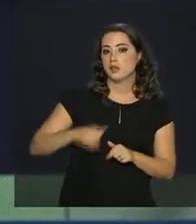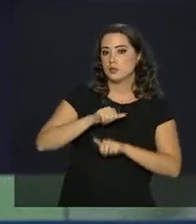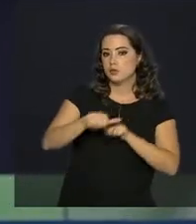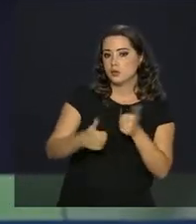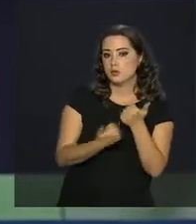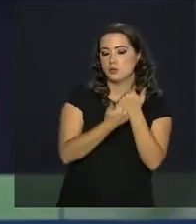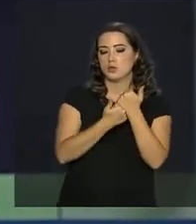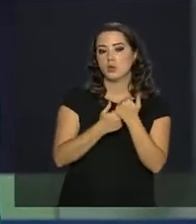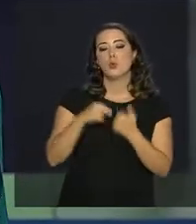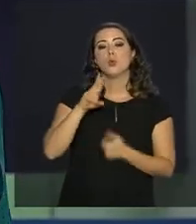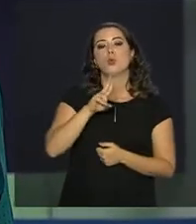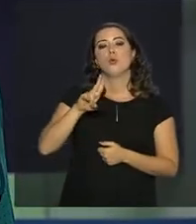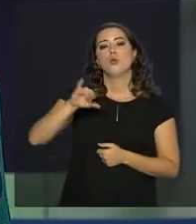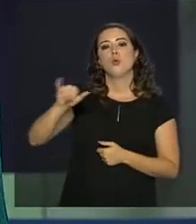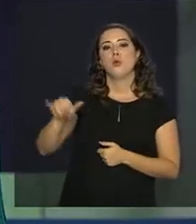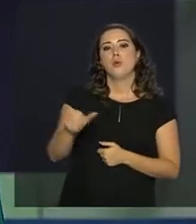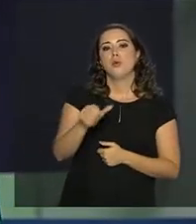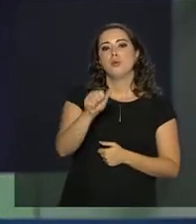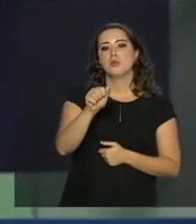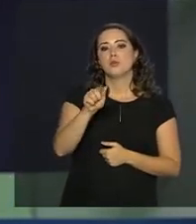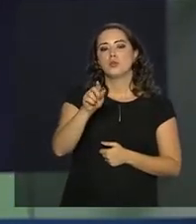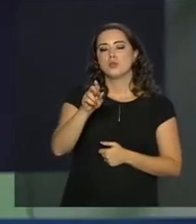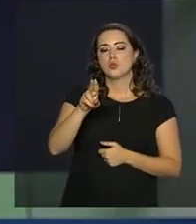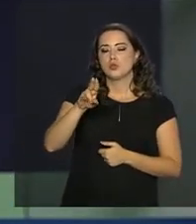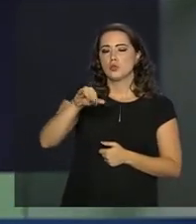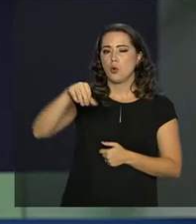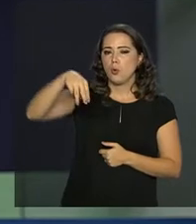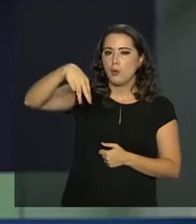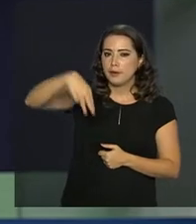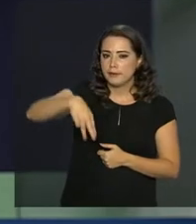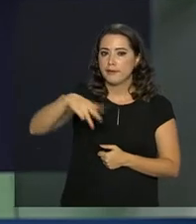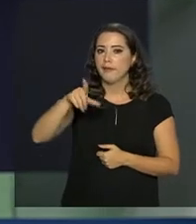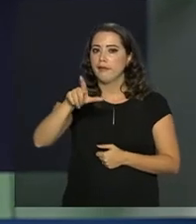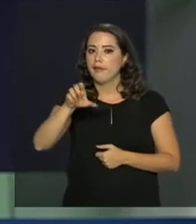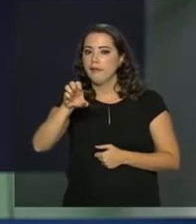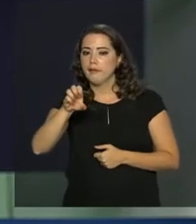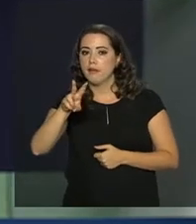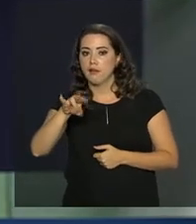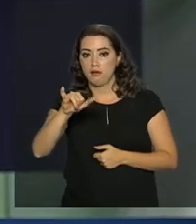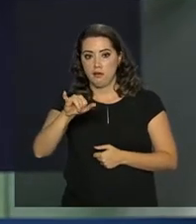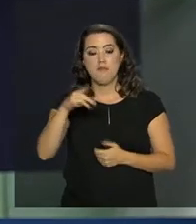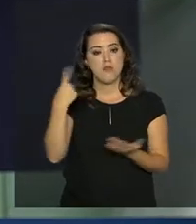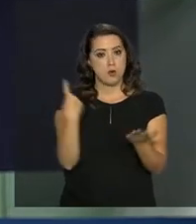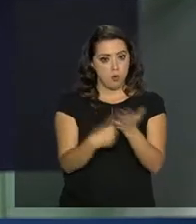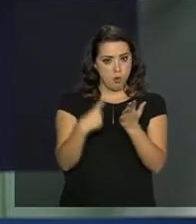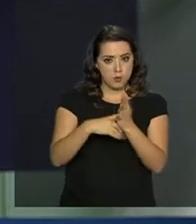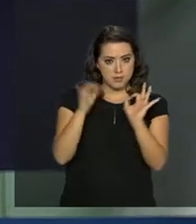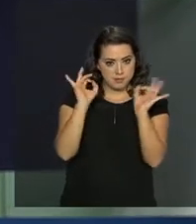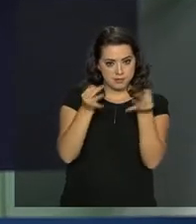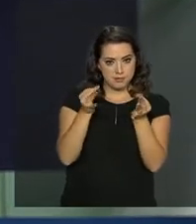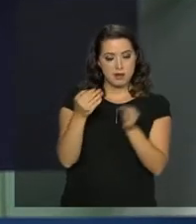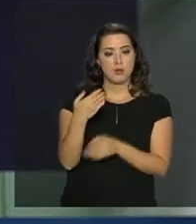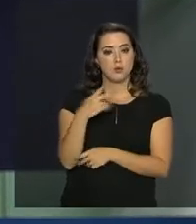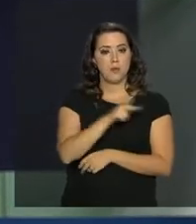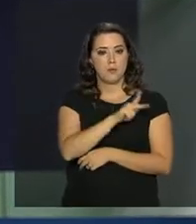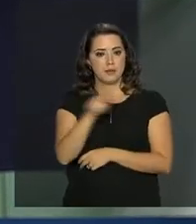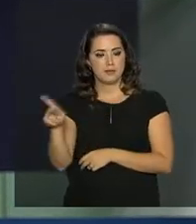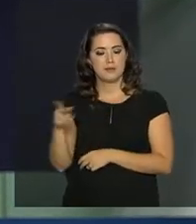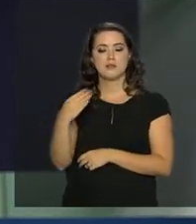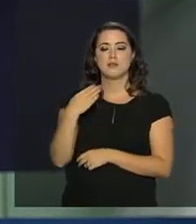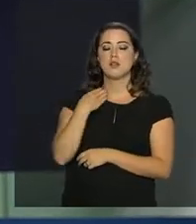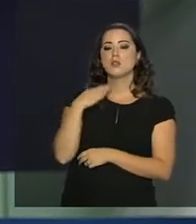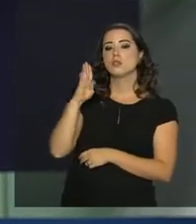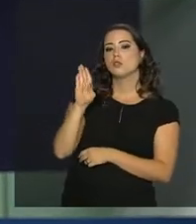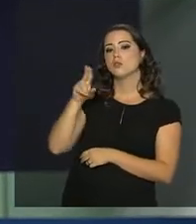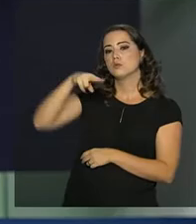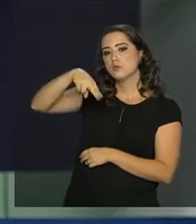nome de Joaquim Levy foi confirmado para presidir o Banco Nacional do Desenvolvimento Econômico e Social no governo do